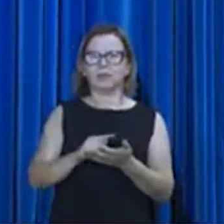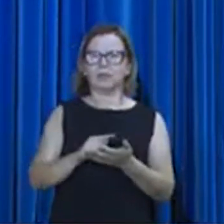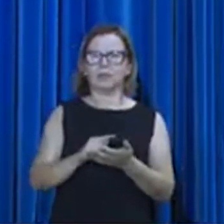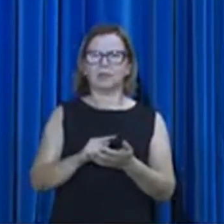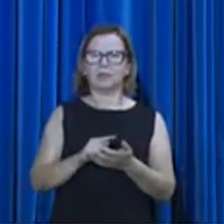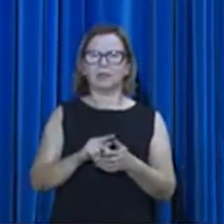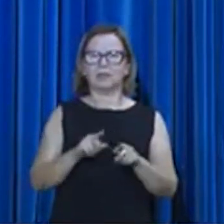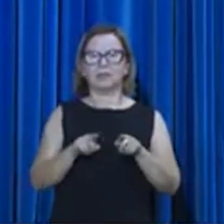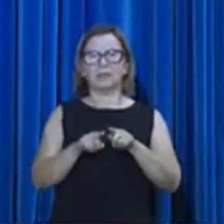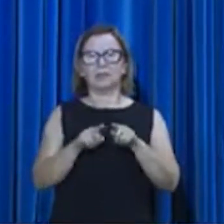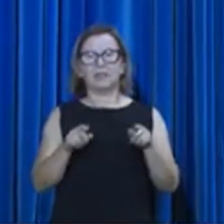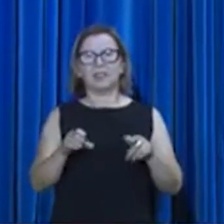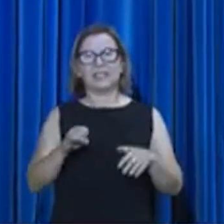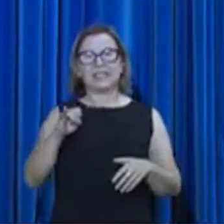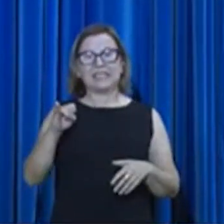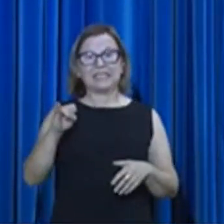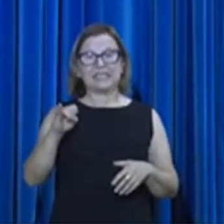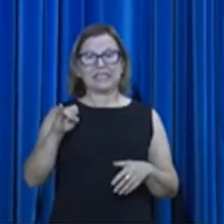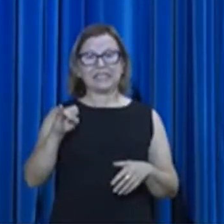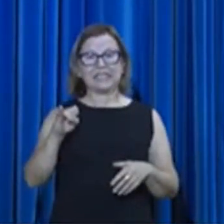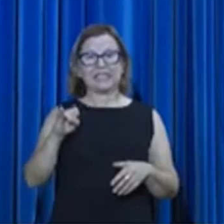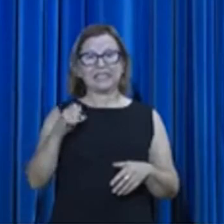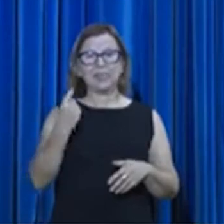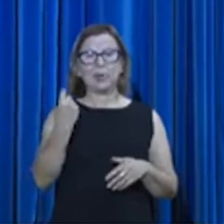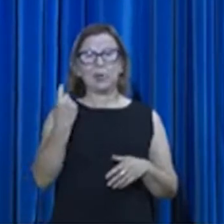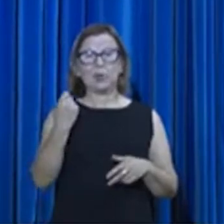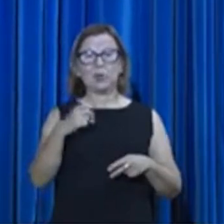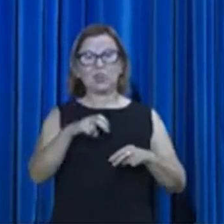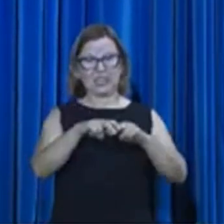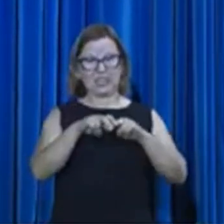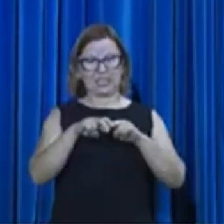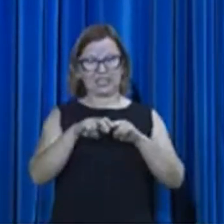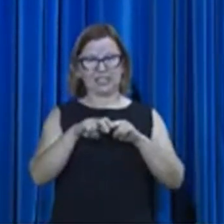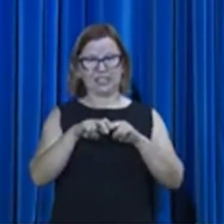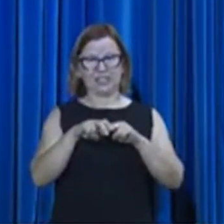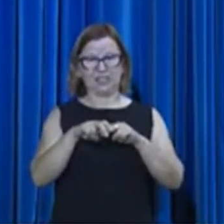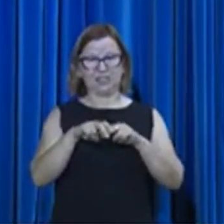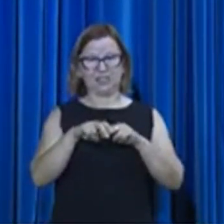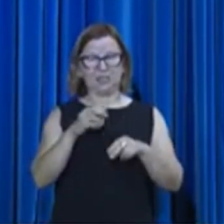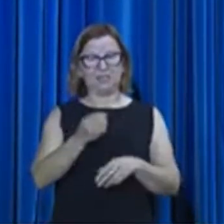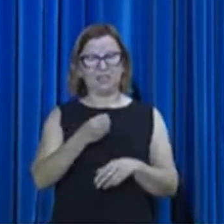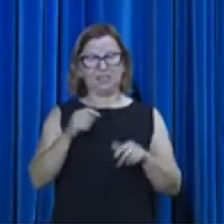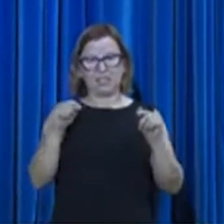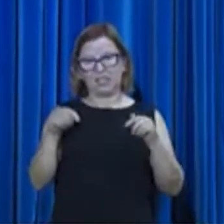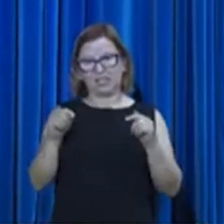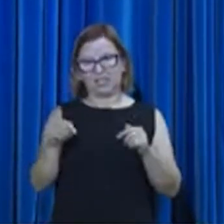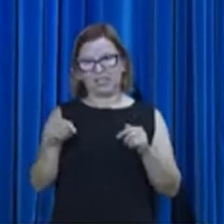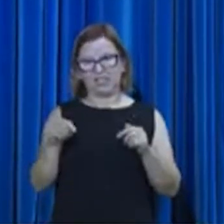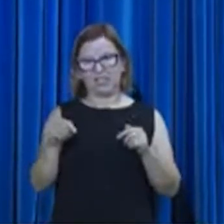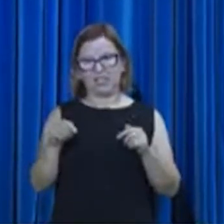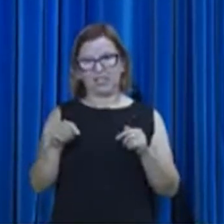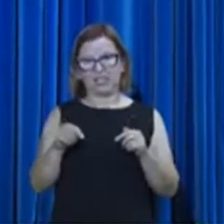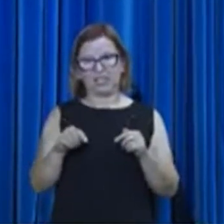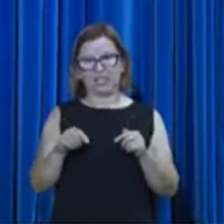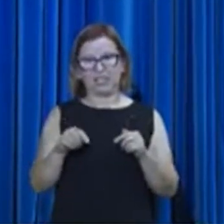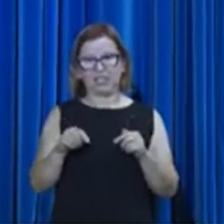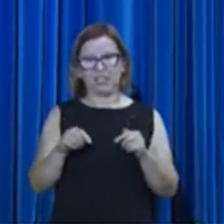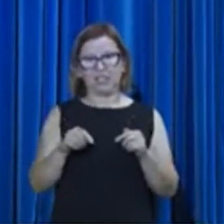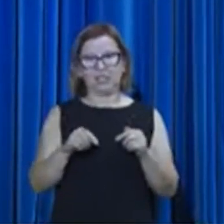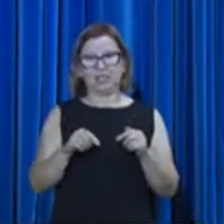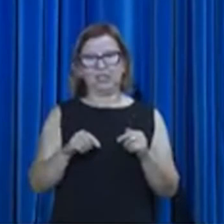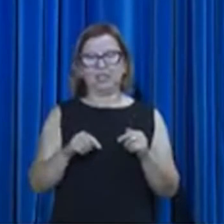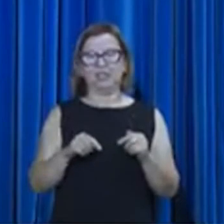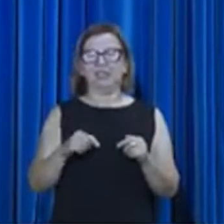a única razão da existência, e aí o homem se orgulha, se ufana do que ele faz, do suor do seu